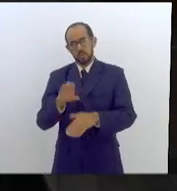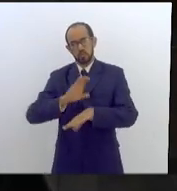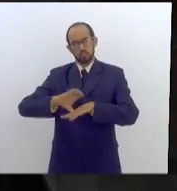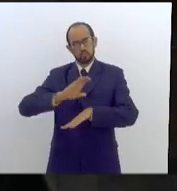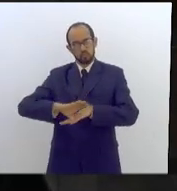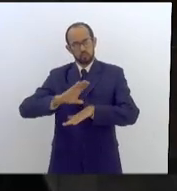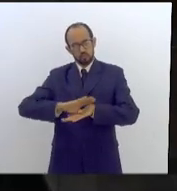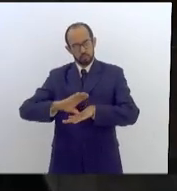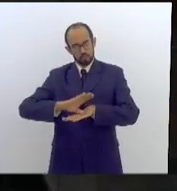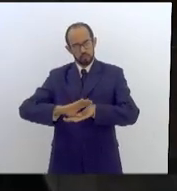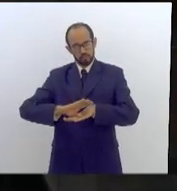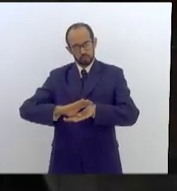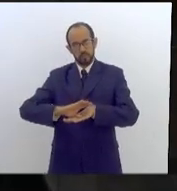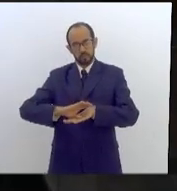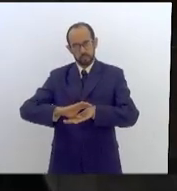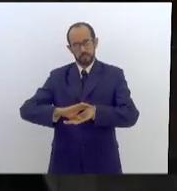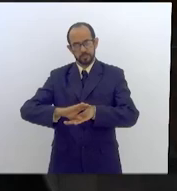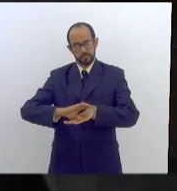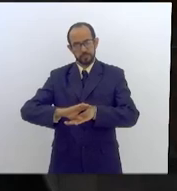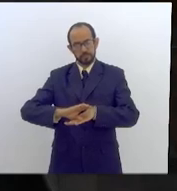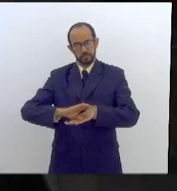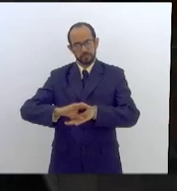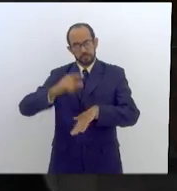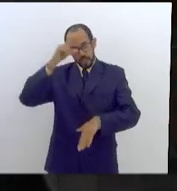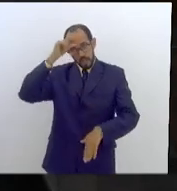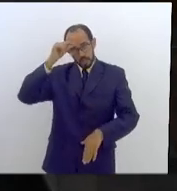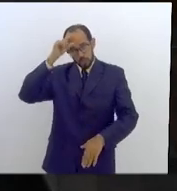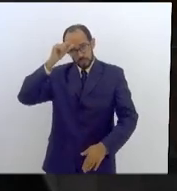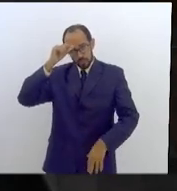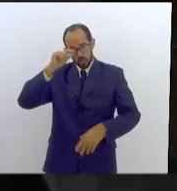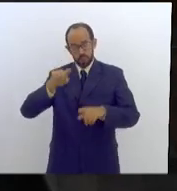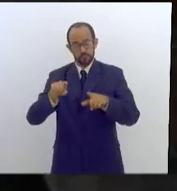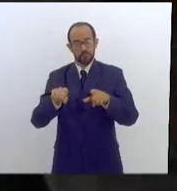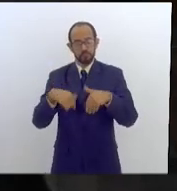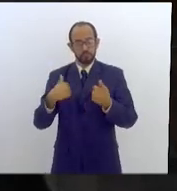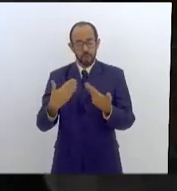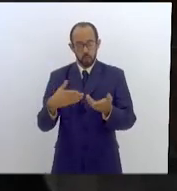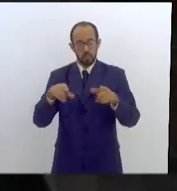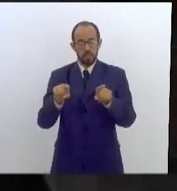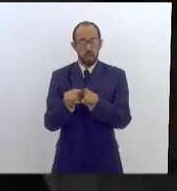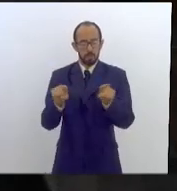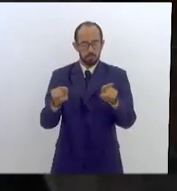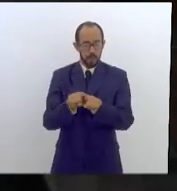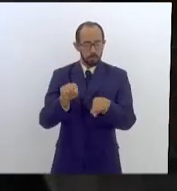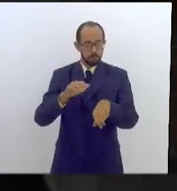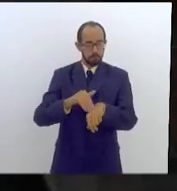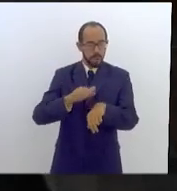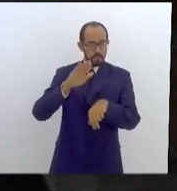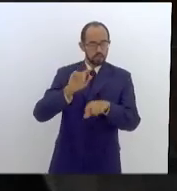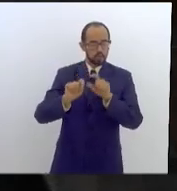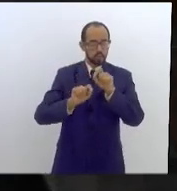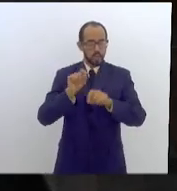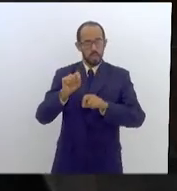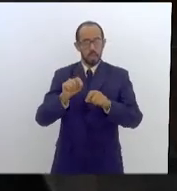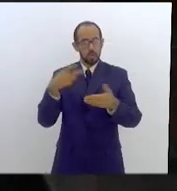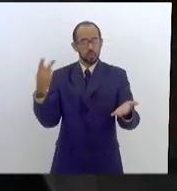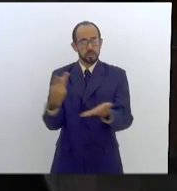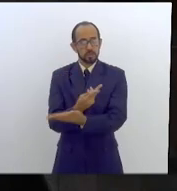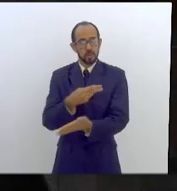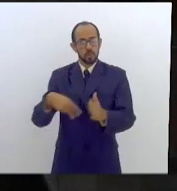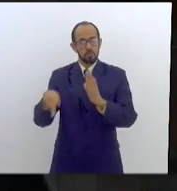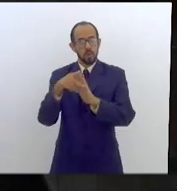é de graduação mais do que isso houve até houve até a edição de portarias